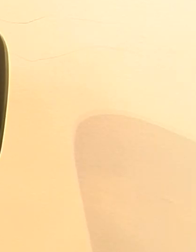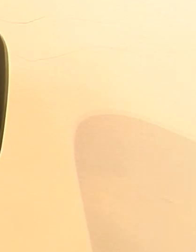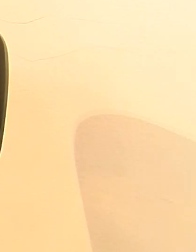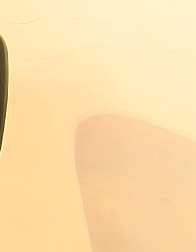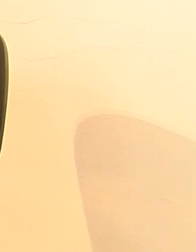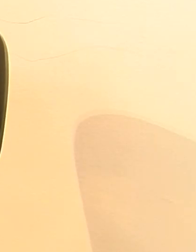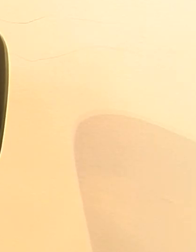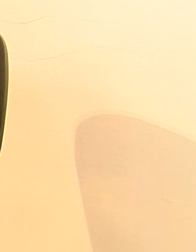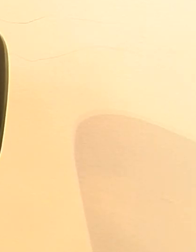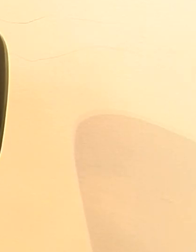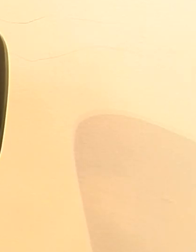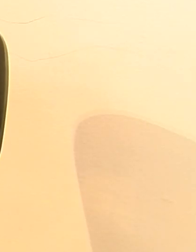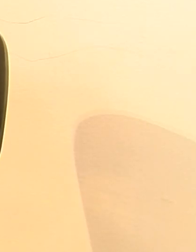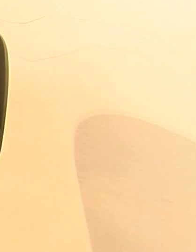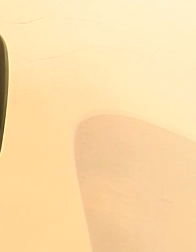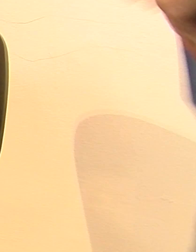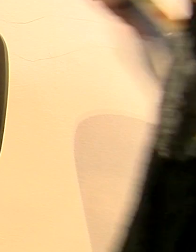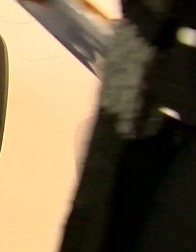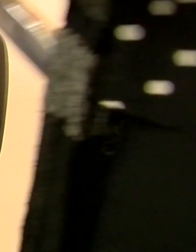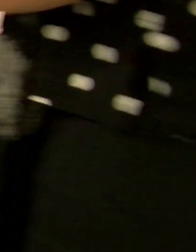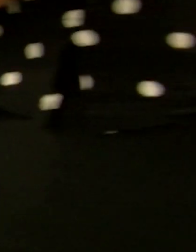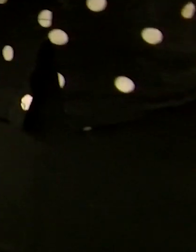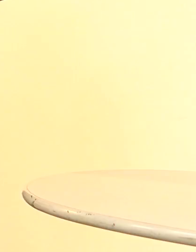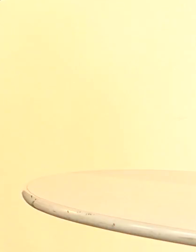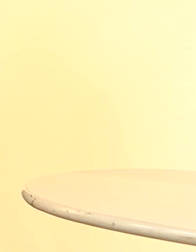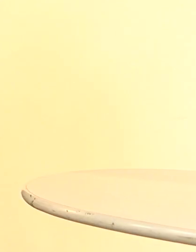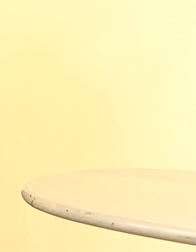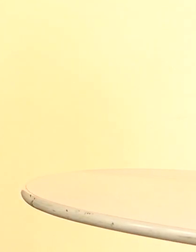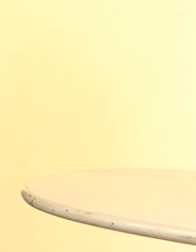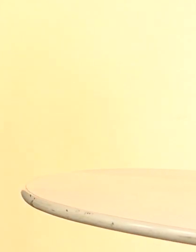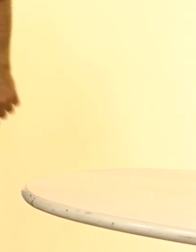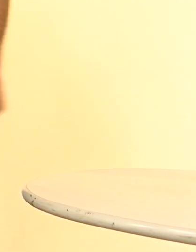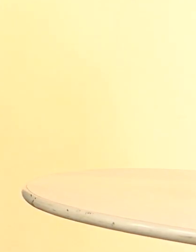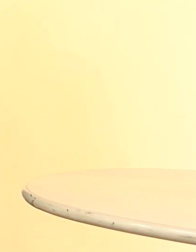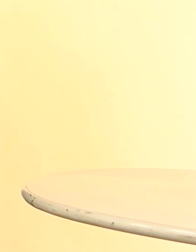conversa com o público, dá autógrafos e tira fotos.